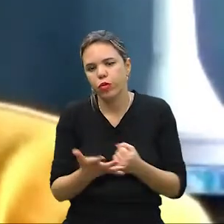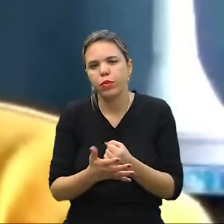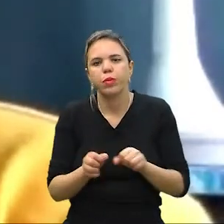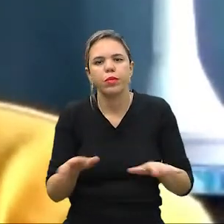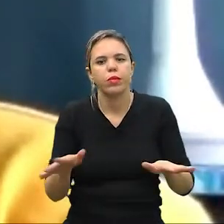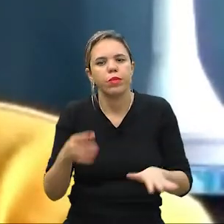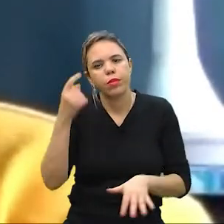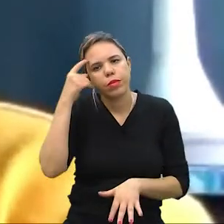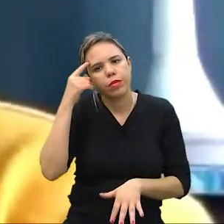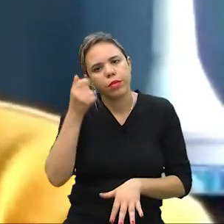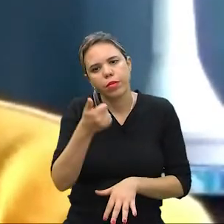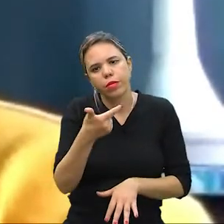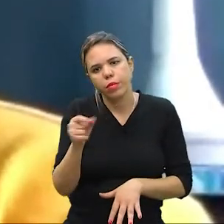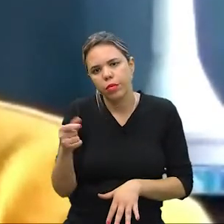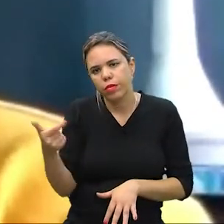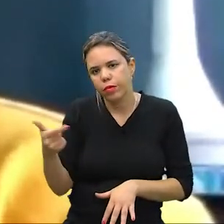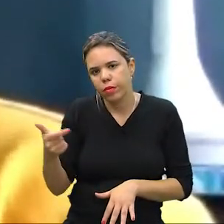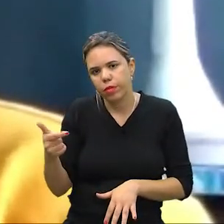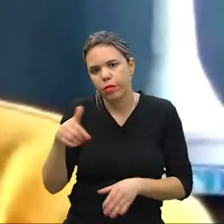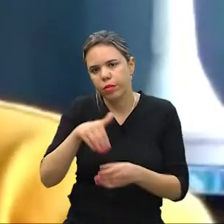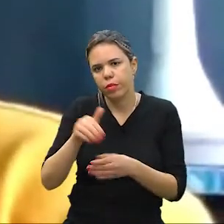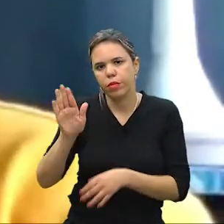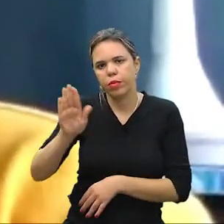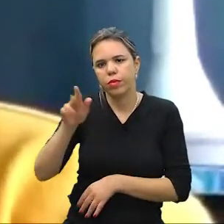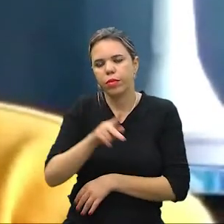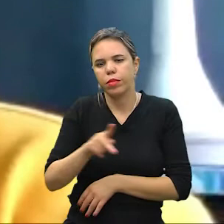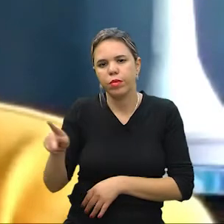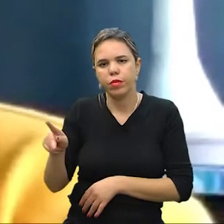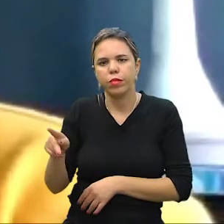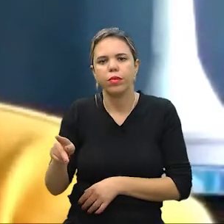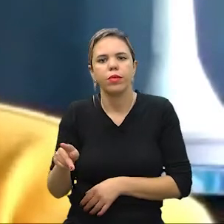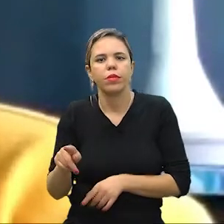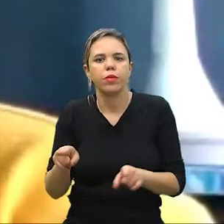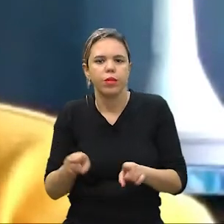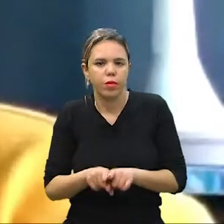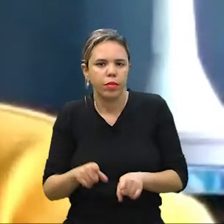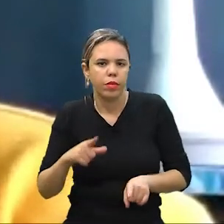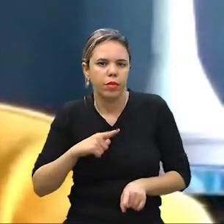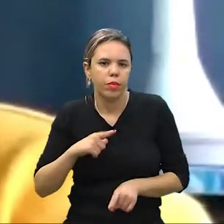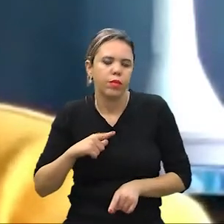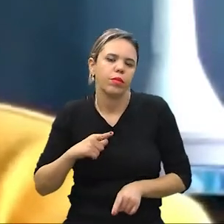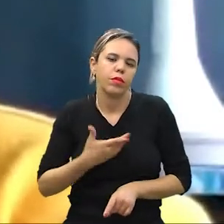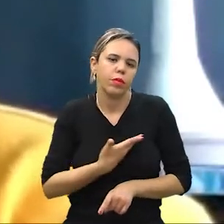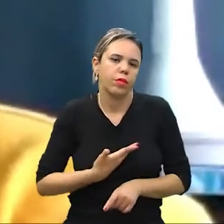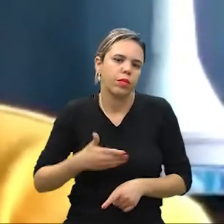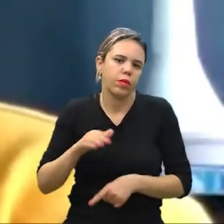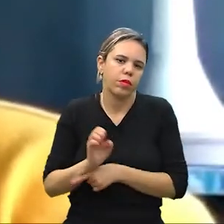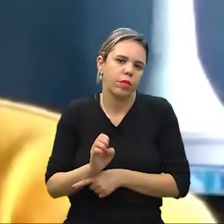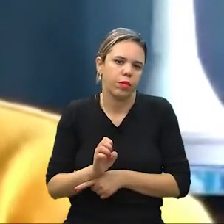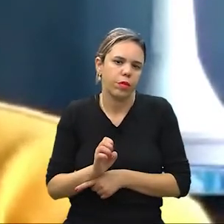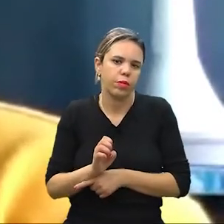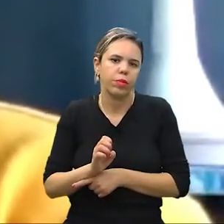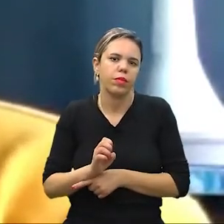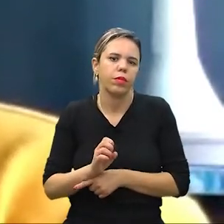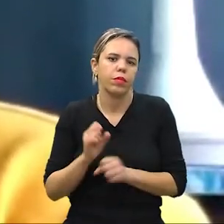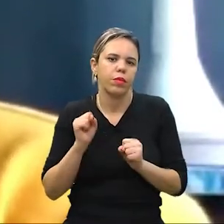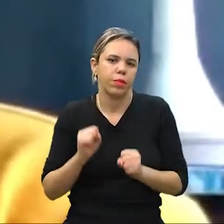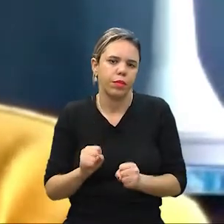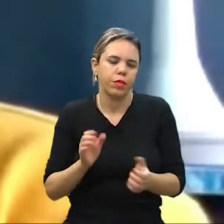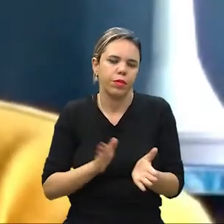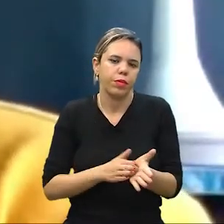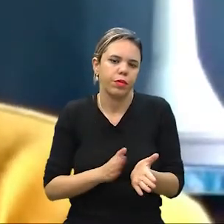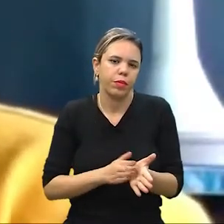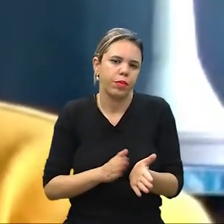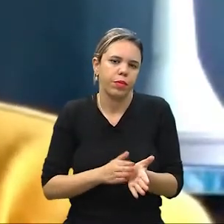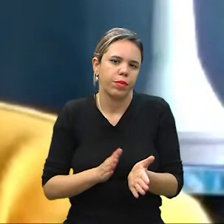em 2022 há eleições para presidenciáveis, mas também a nível de Estado, governadores, que a gente possa